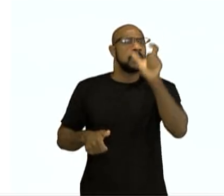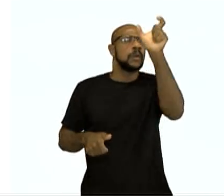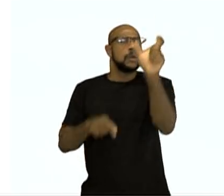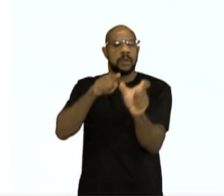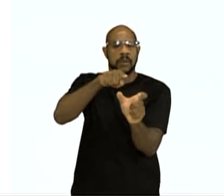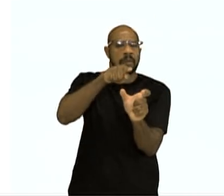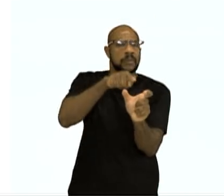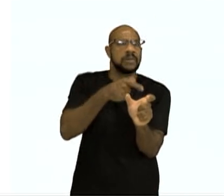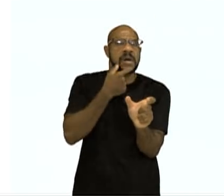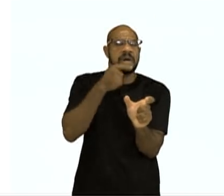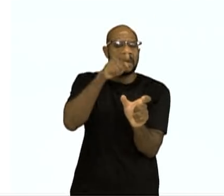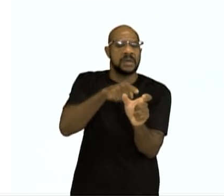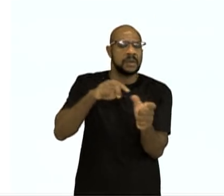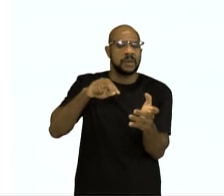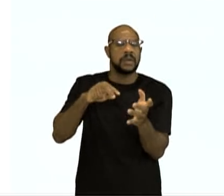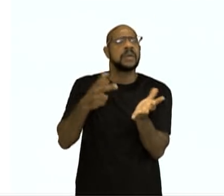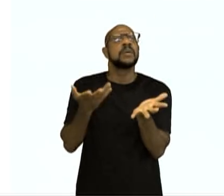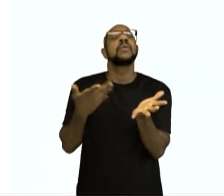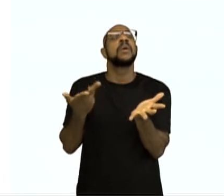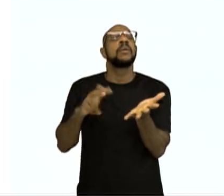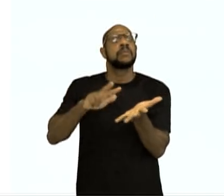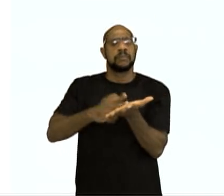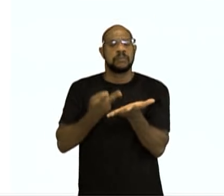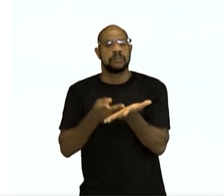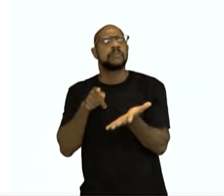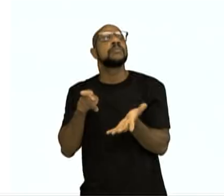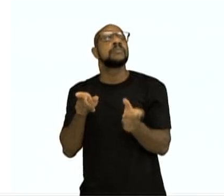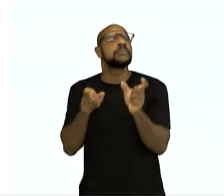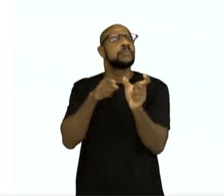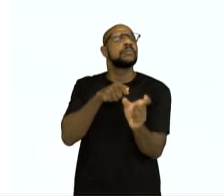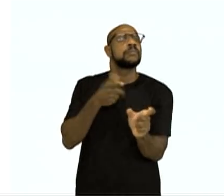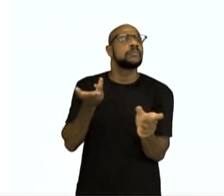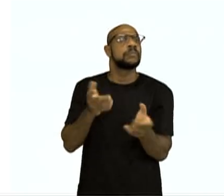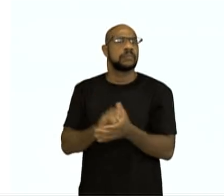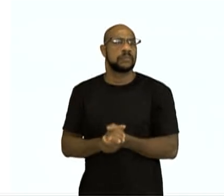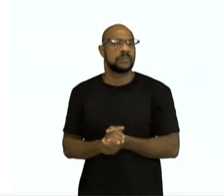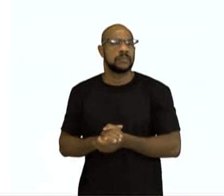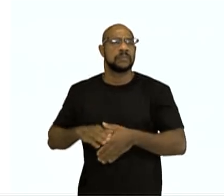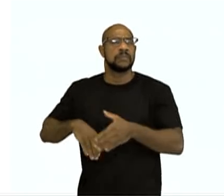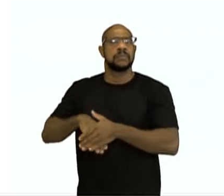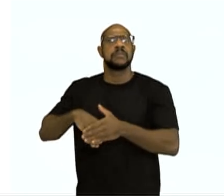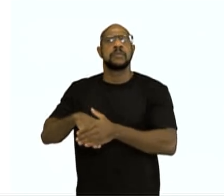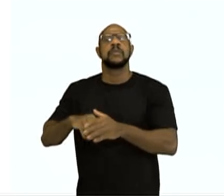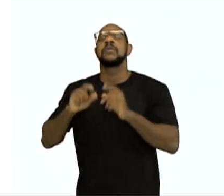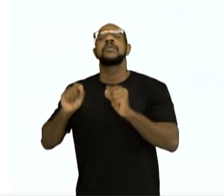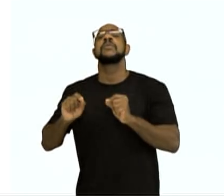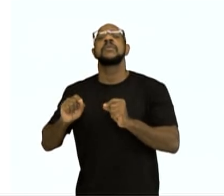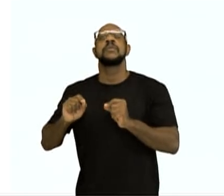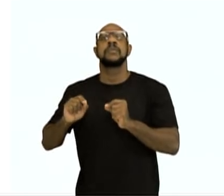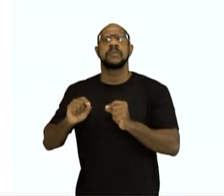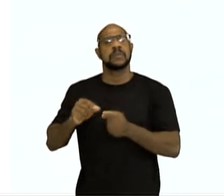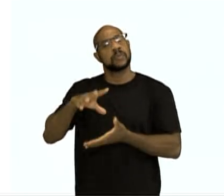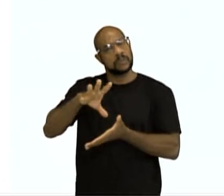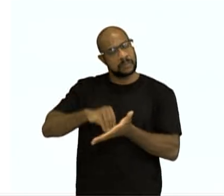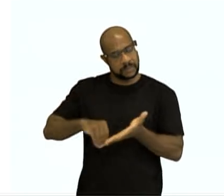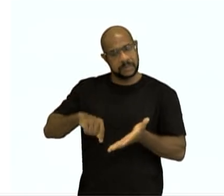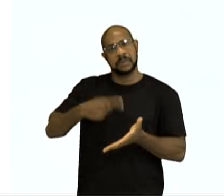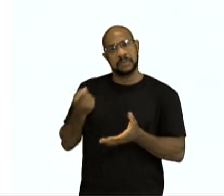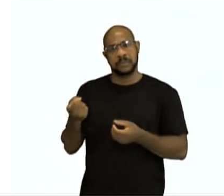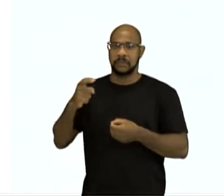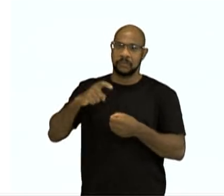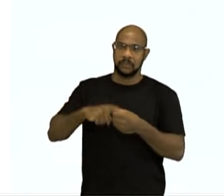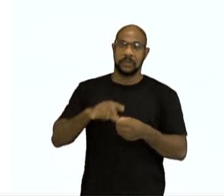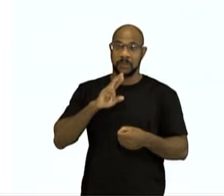Mundo? Muçulmano, quem é esse? E futebol, vamos lá então no seu caderno, let's go!